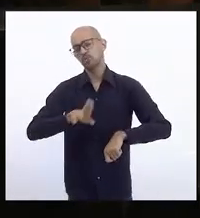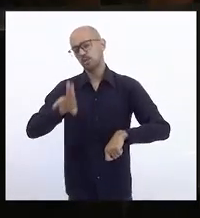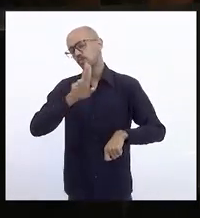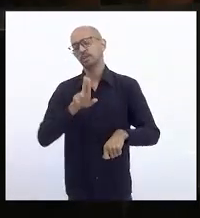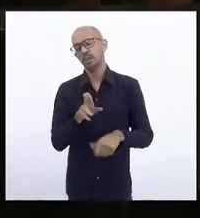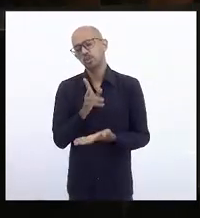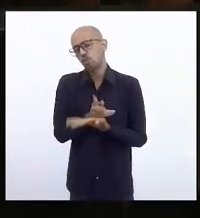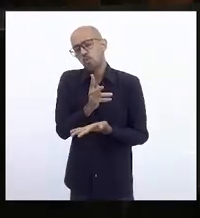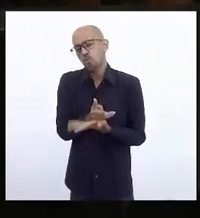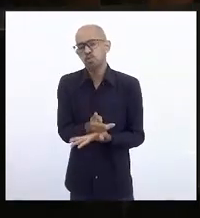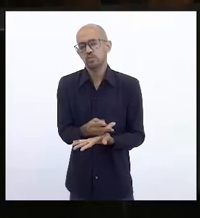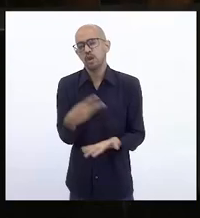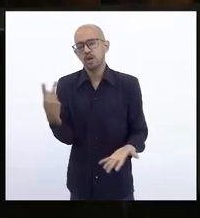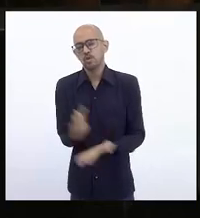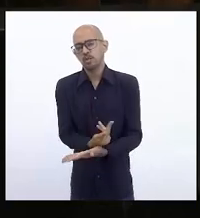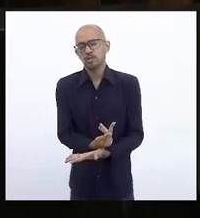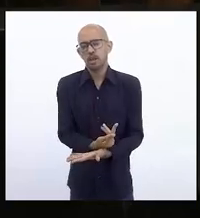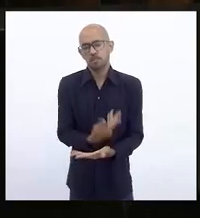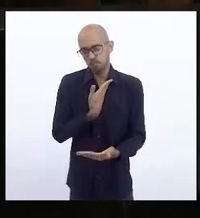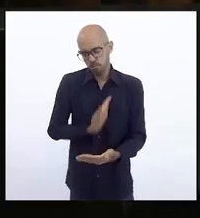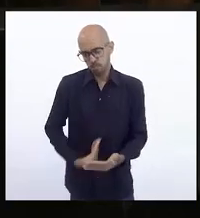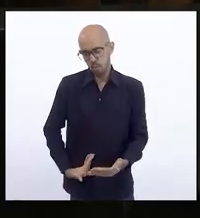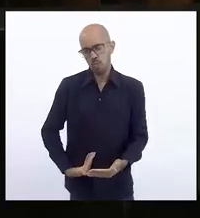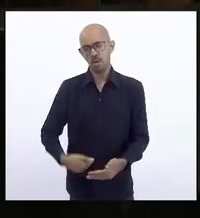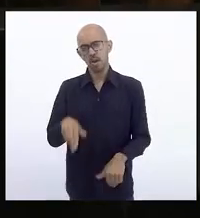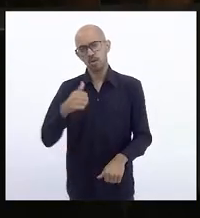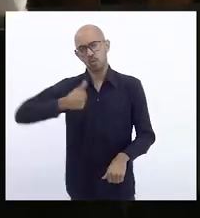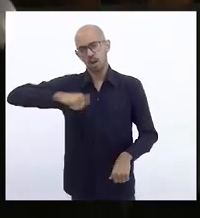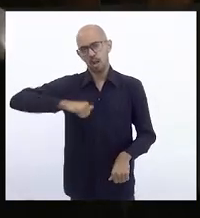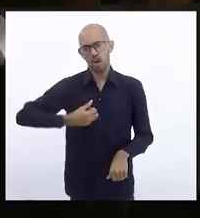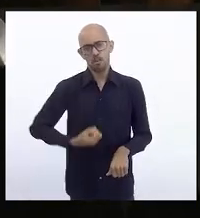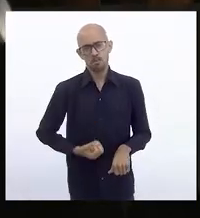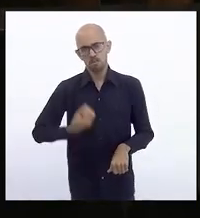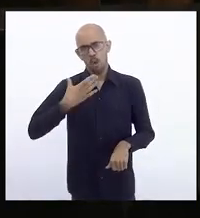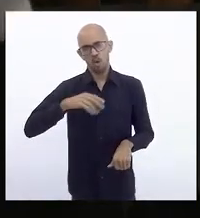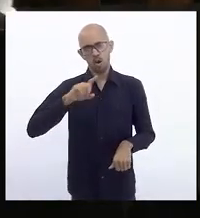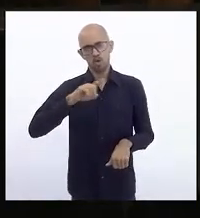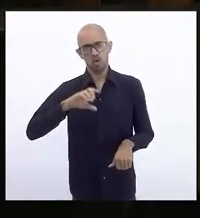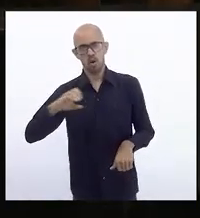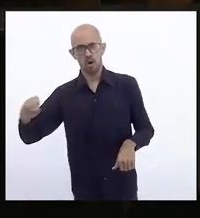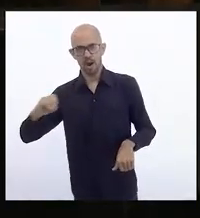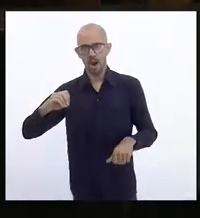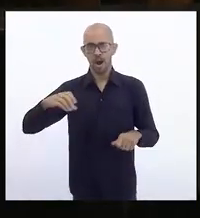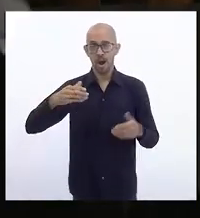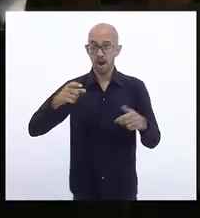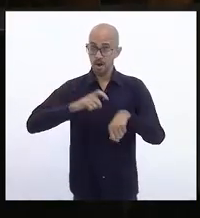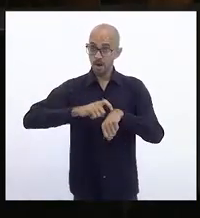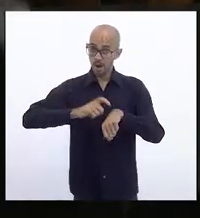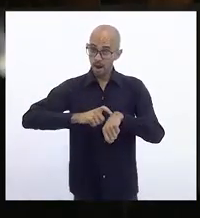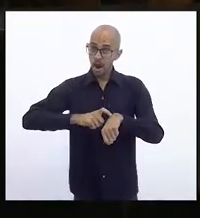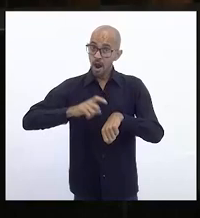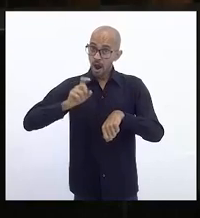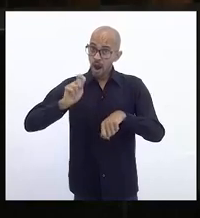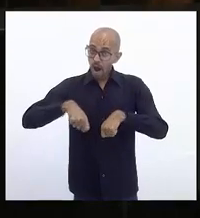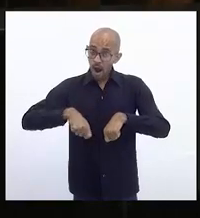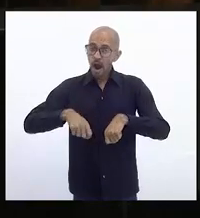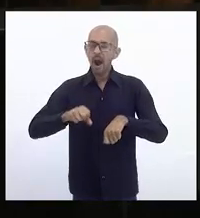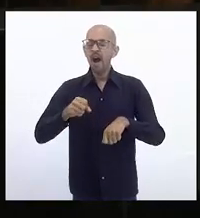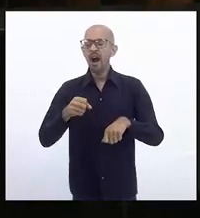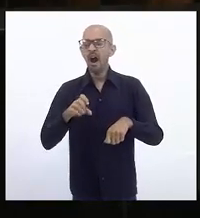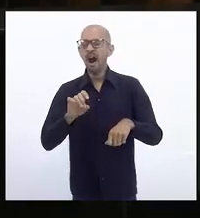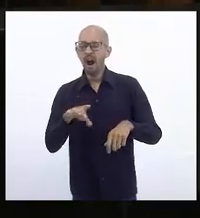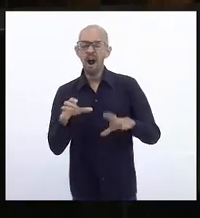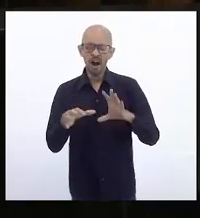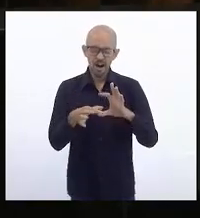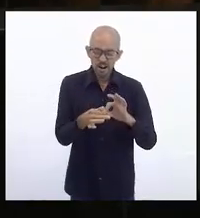universidade continuar existindo pública e de qualidade na Zona Oeste, nesse momento, só é possível a partir da fusão com a